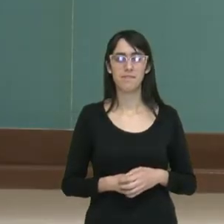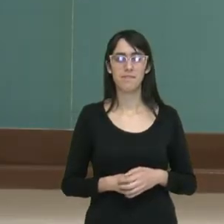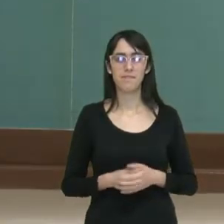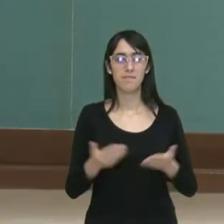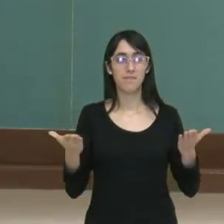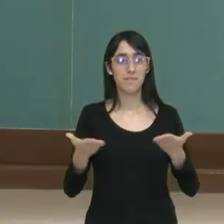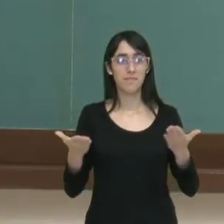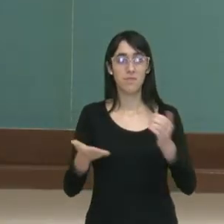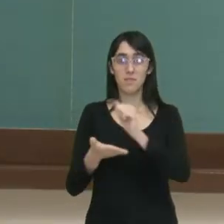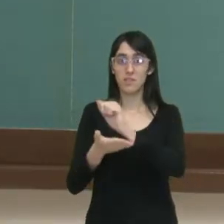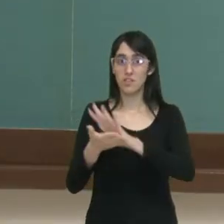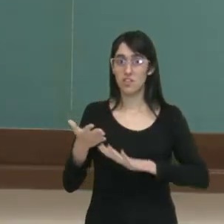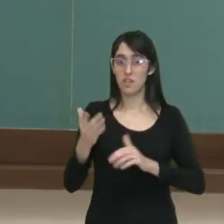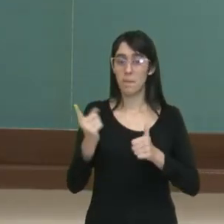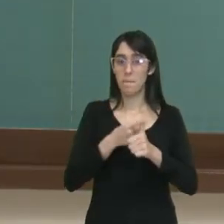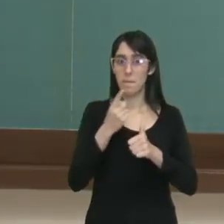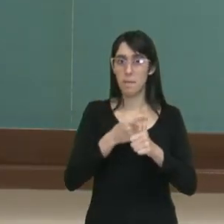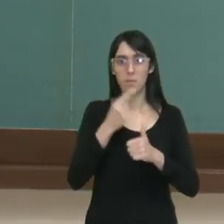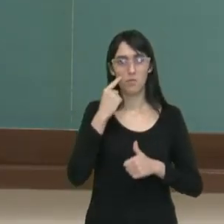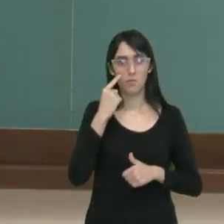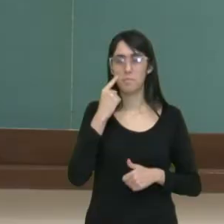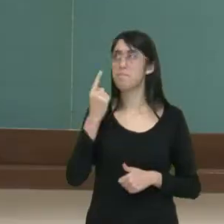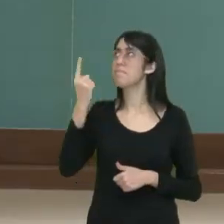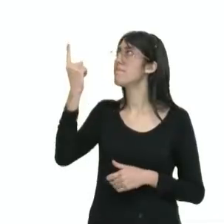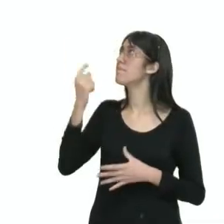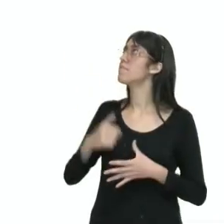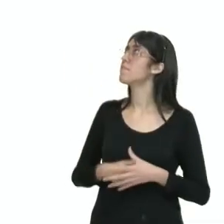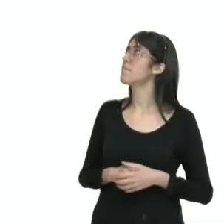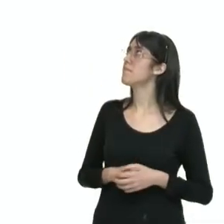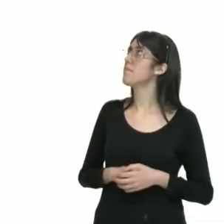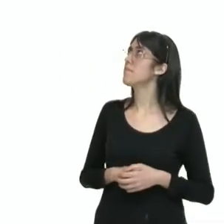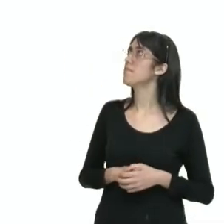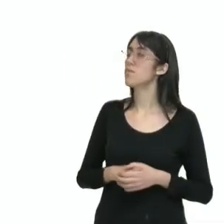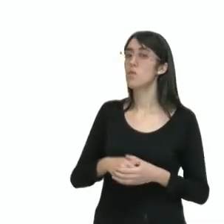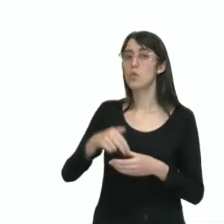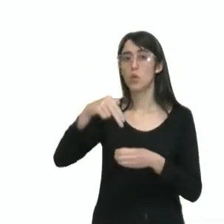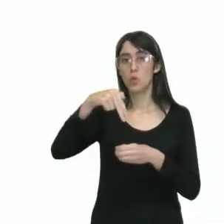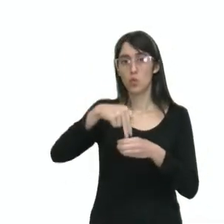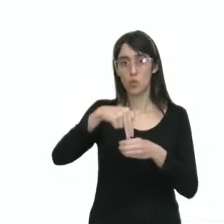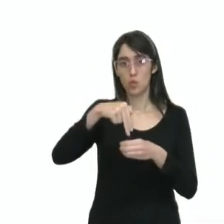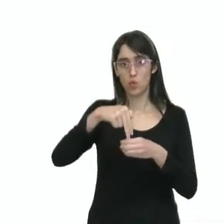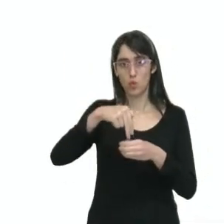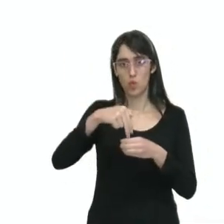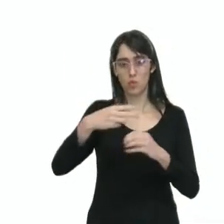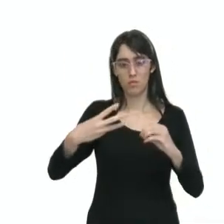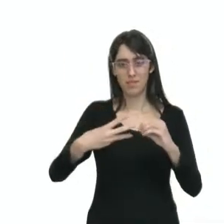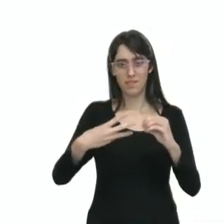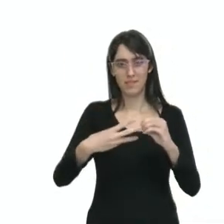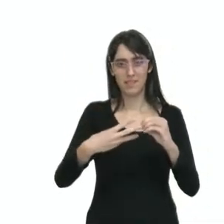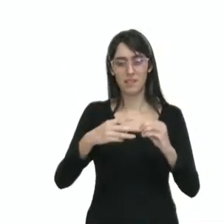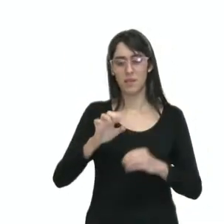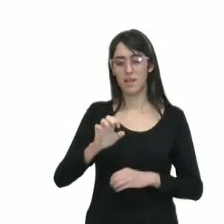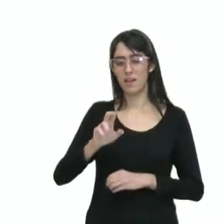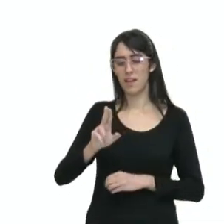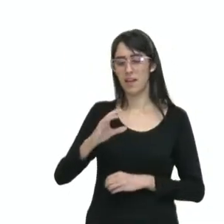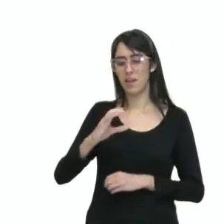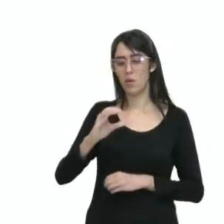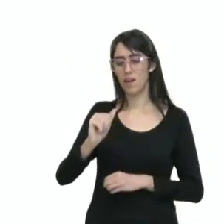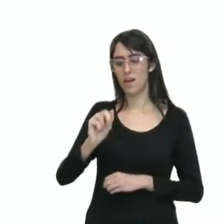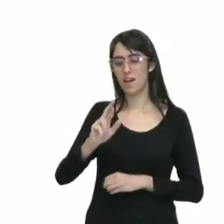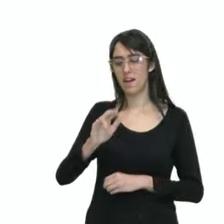Vamos à nossa primeira atividade. O núcleo de uma célula